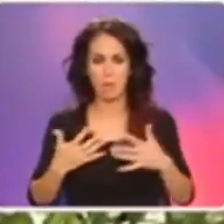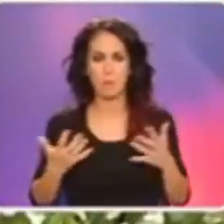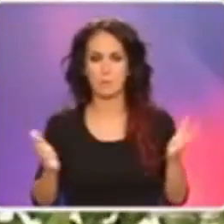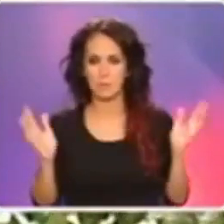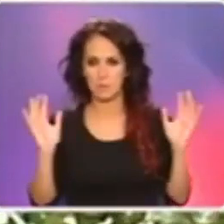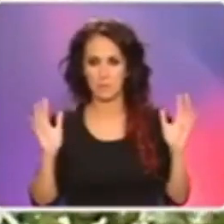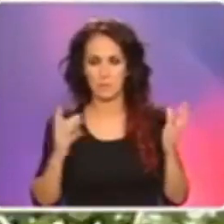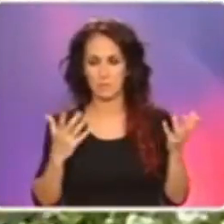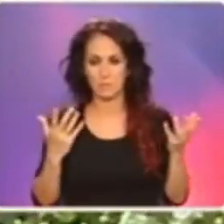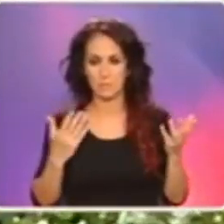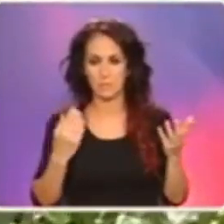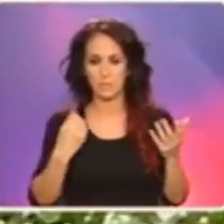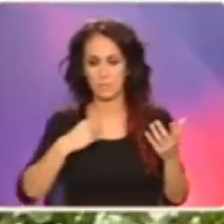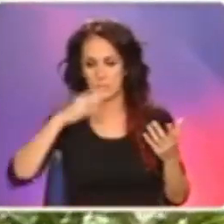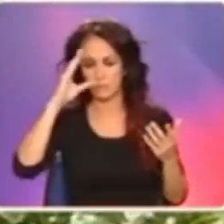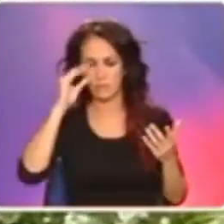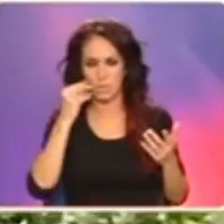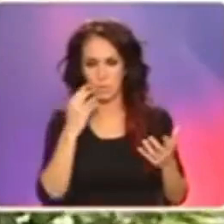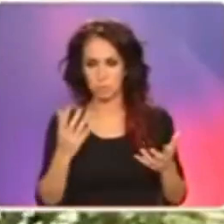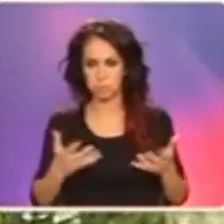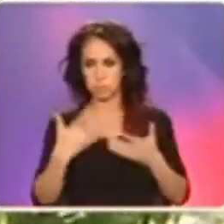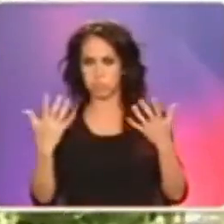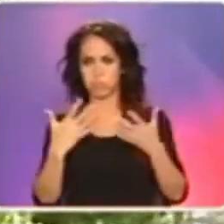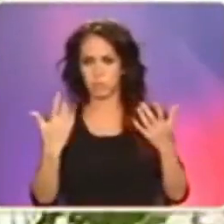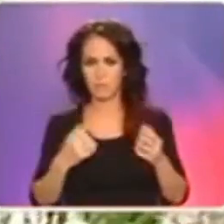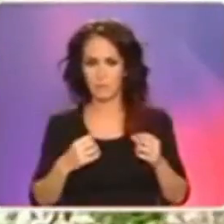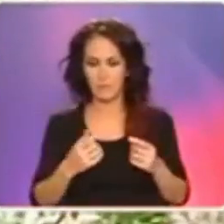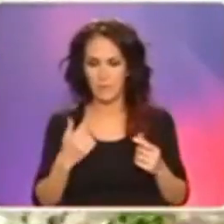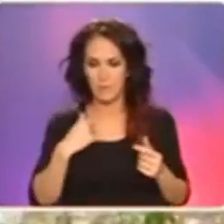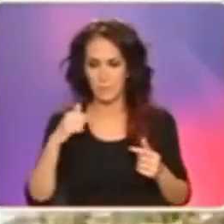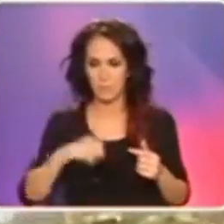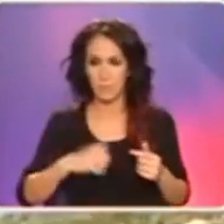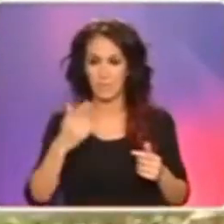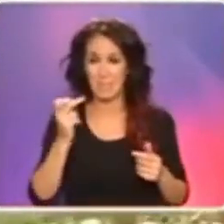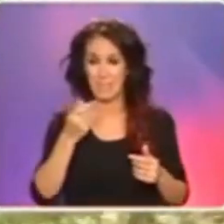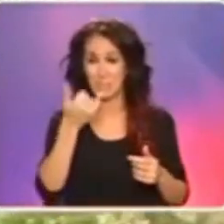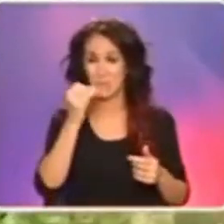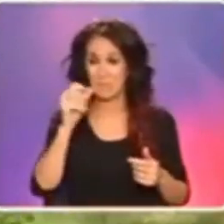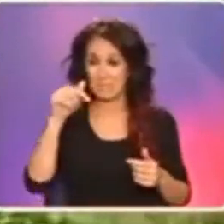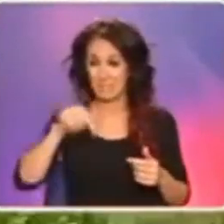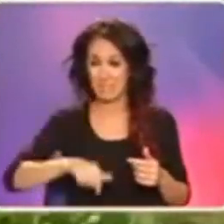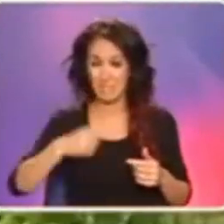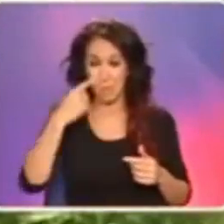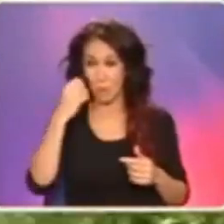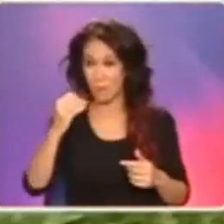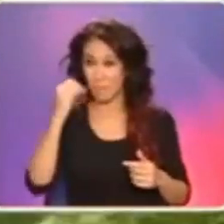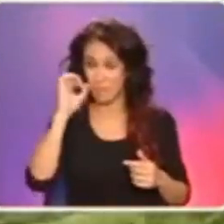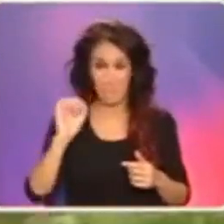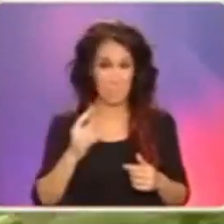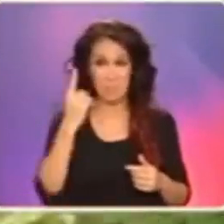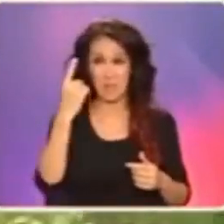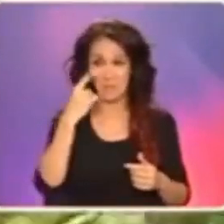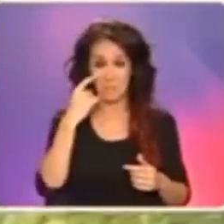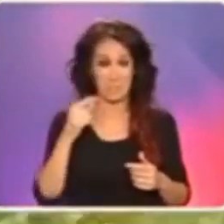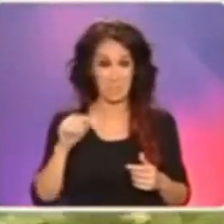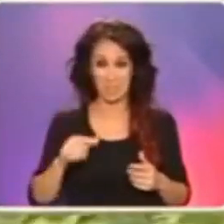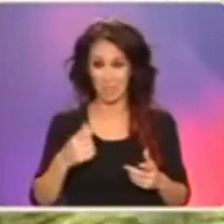nem sei como eu reagi a semelhante para ver, estou aqui há 20 anos, nunca vi tal coisa na minha vida,